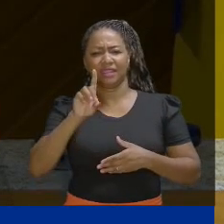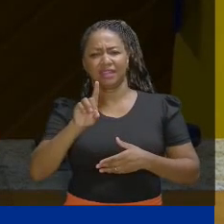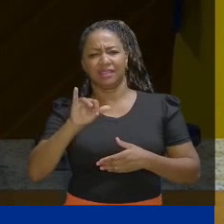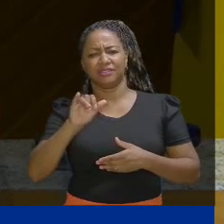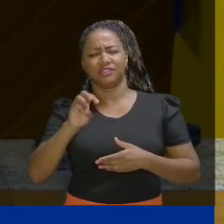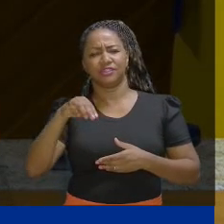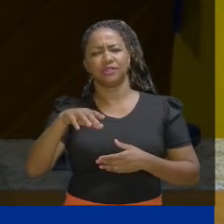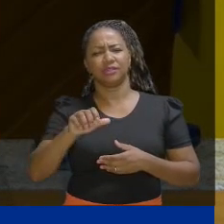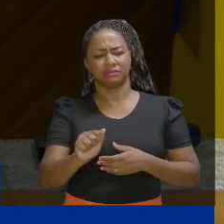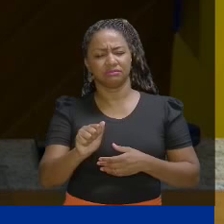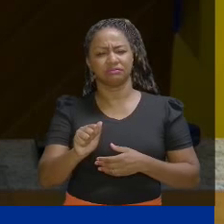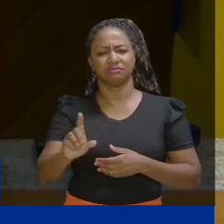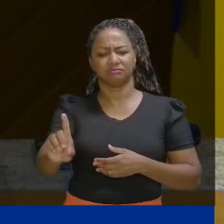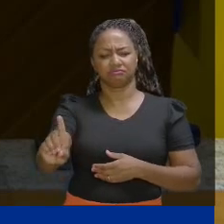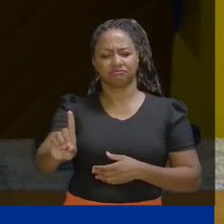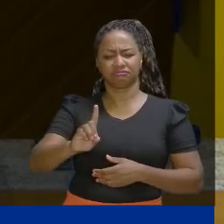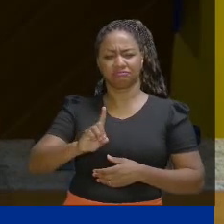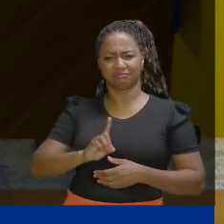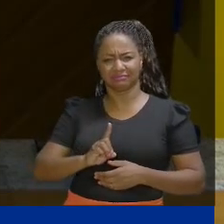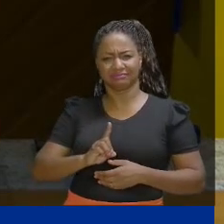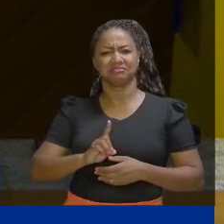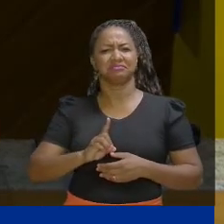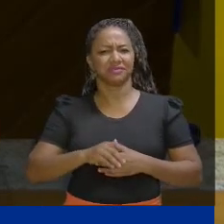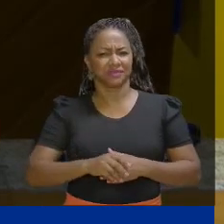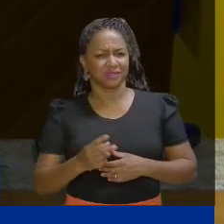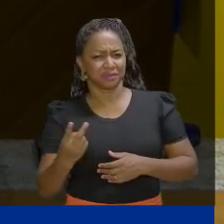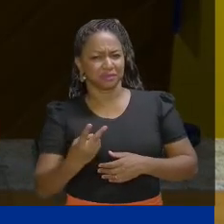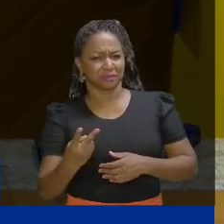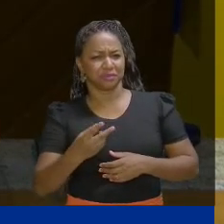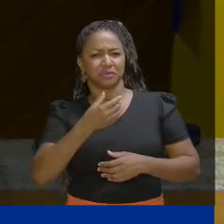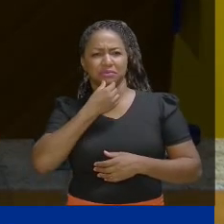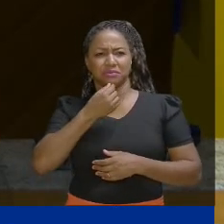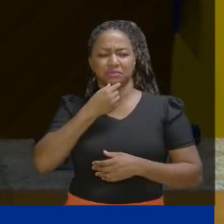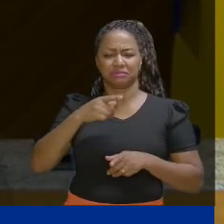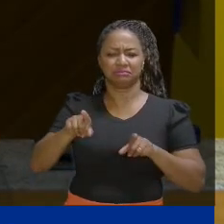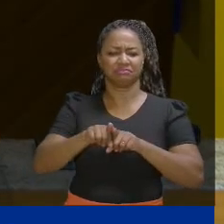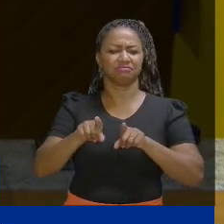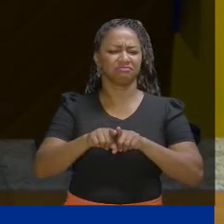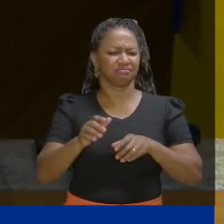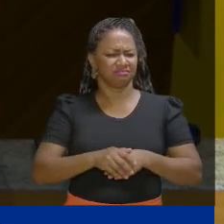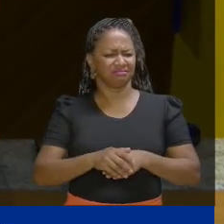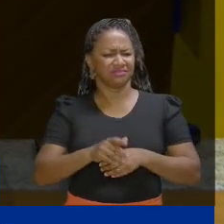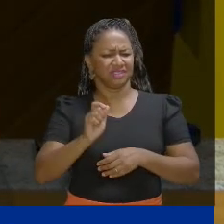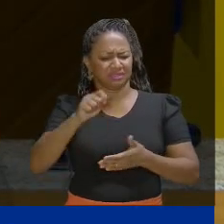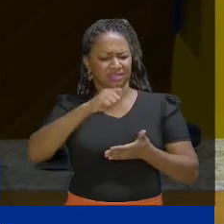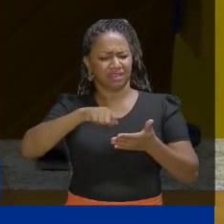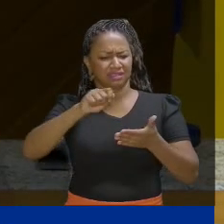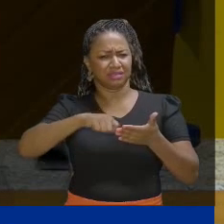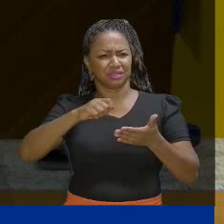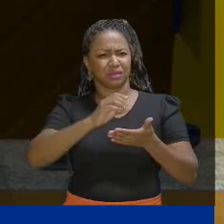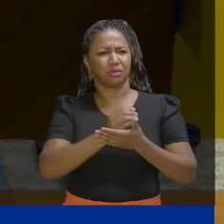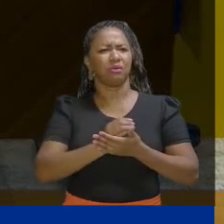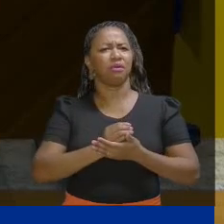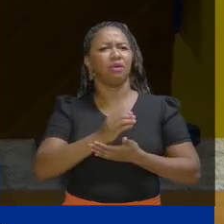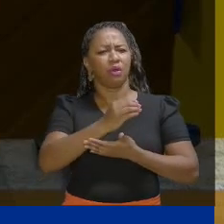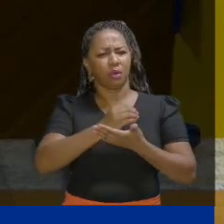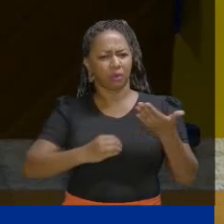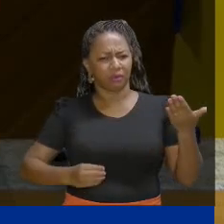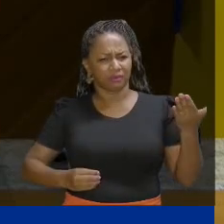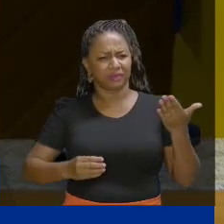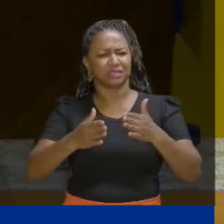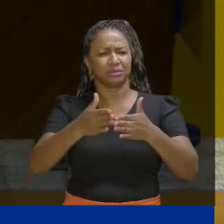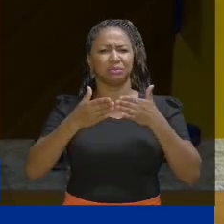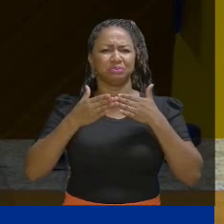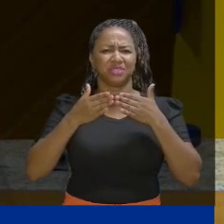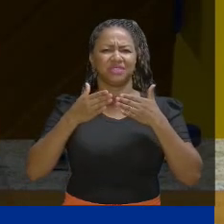na minha sala, eu estava na segunda zona, a Dilma entrou, ela e o Rinaldo. Doutor, o senhor assinou o ofício requisitando o Glicério